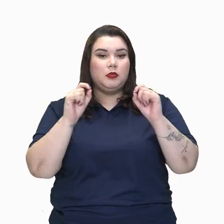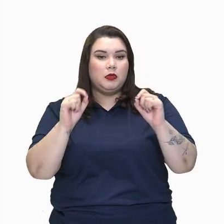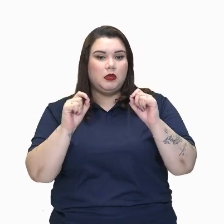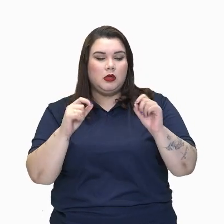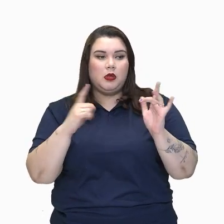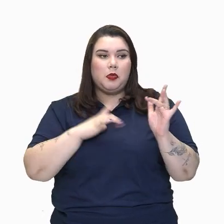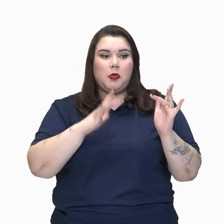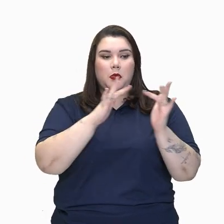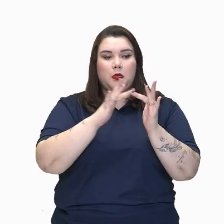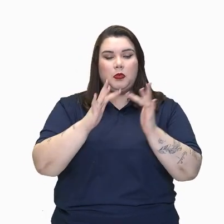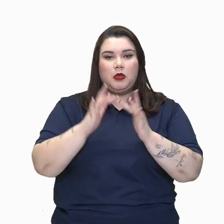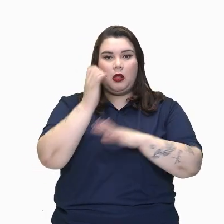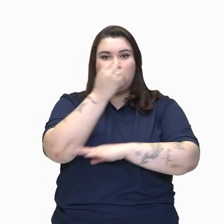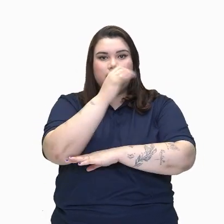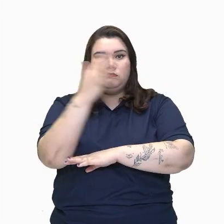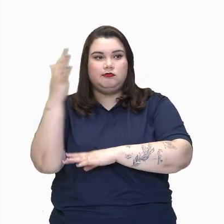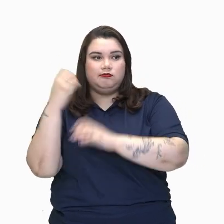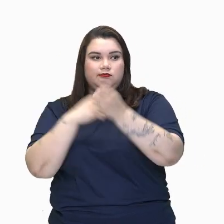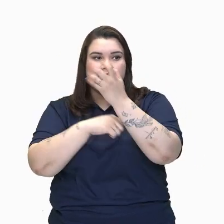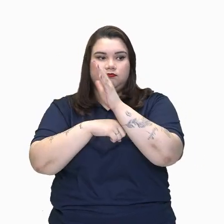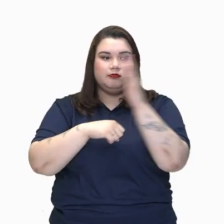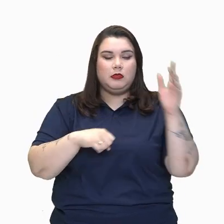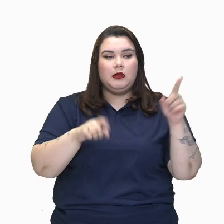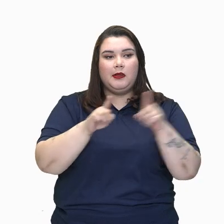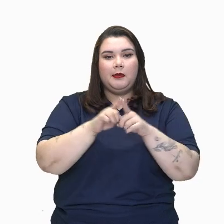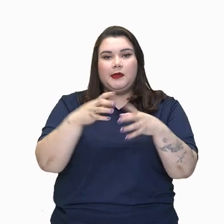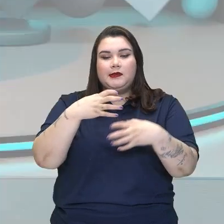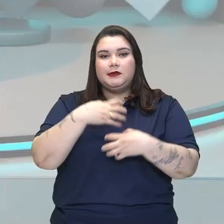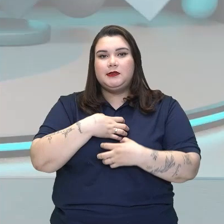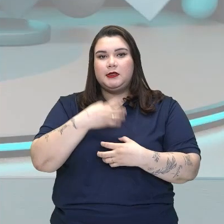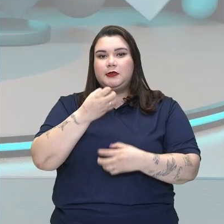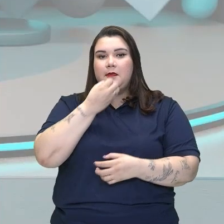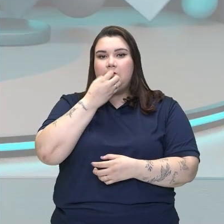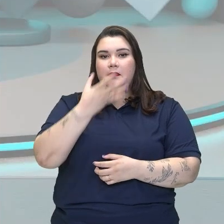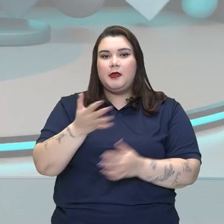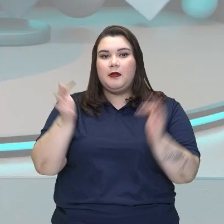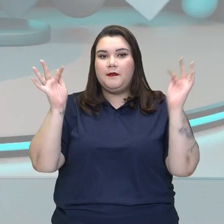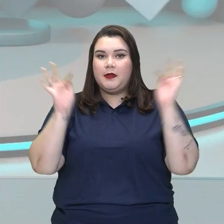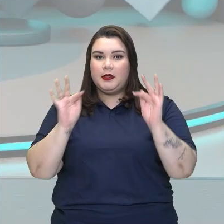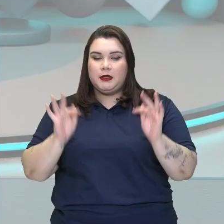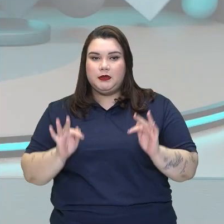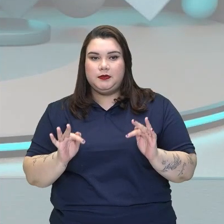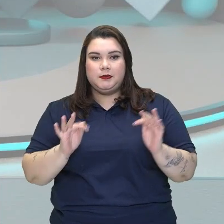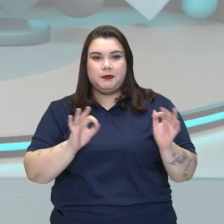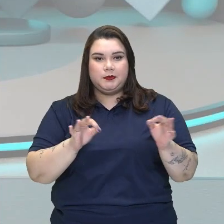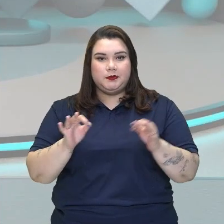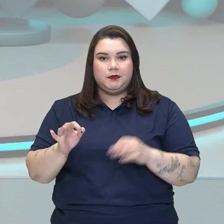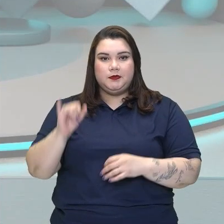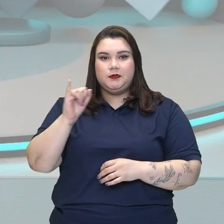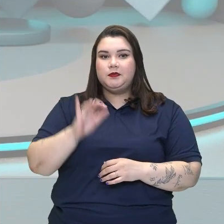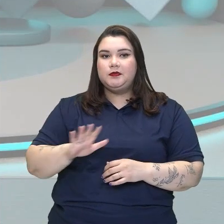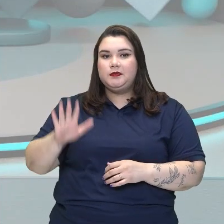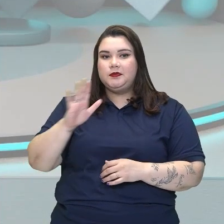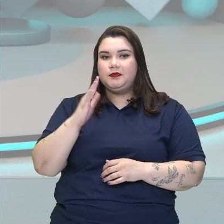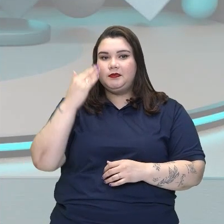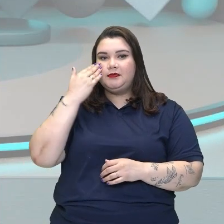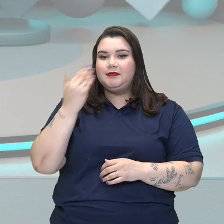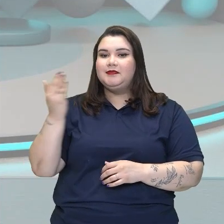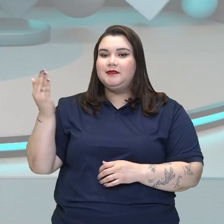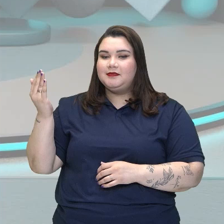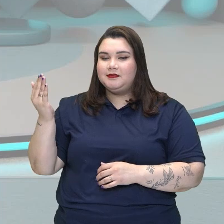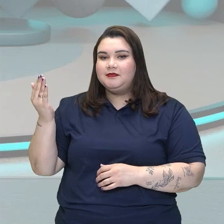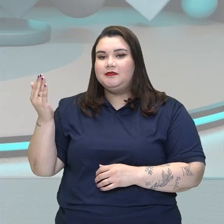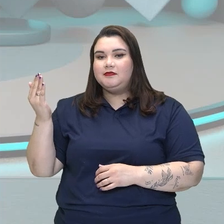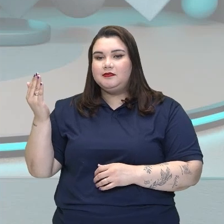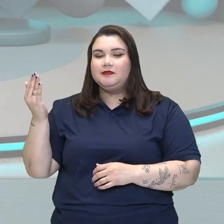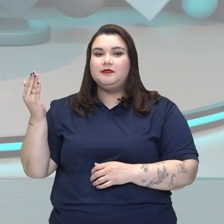de proporcionar contato com a natureza e diversão. Olha essa imagem aí, bacana, né? Olha aí, ó. Ele está lá no alto, lá, ó, fazendo